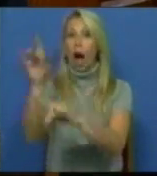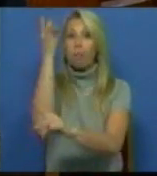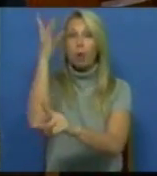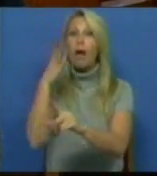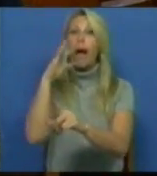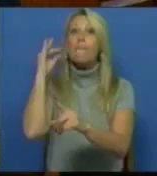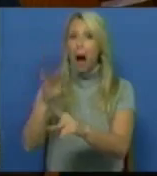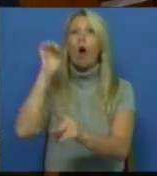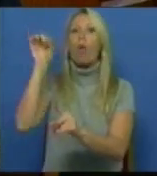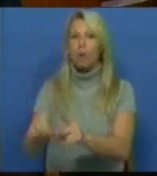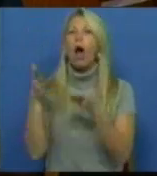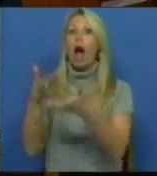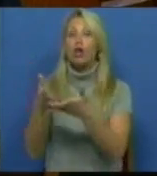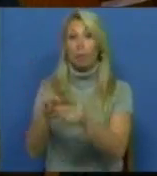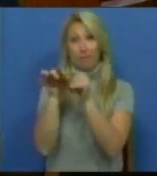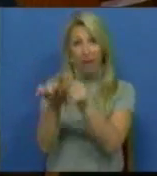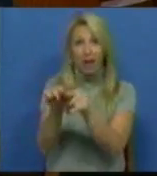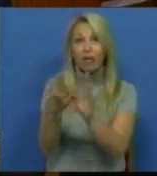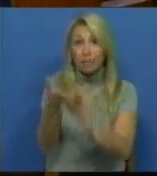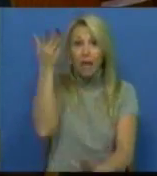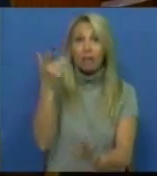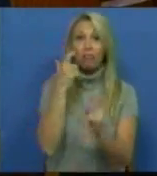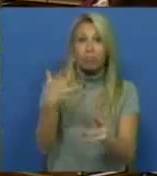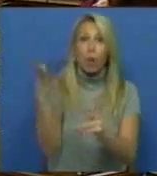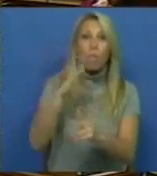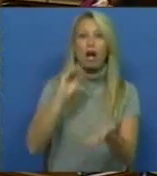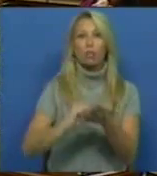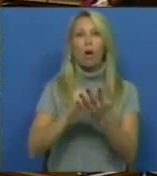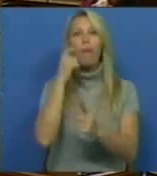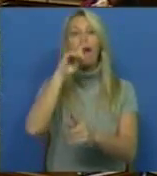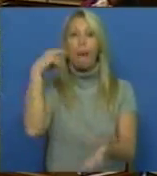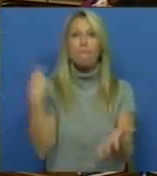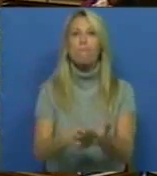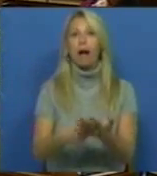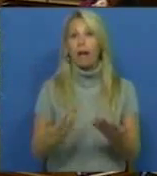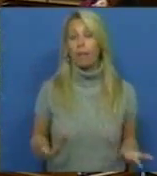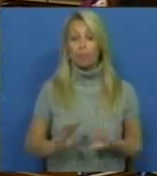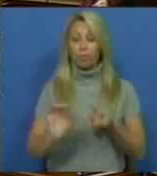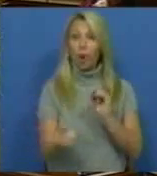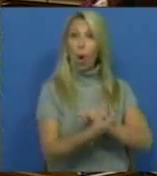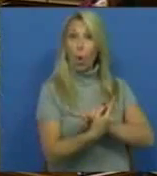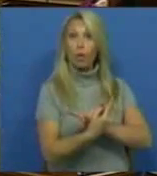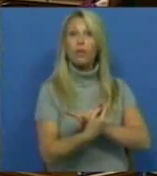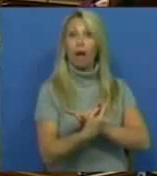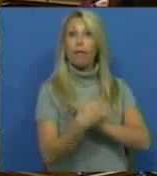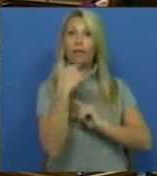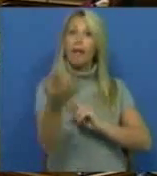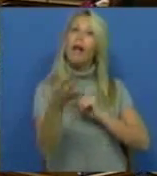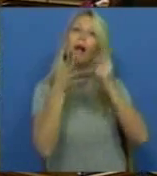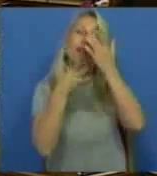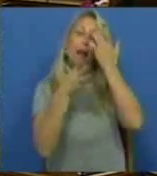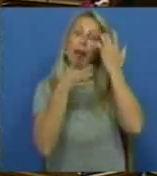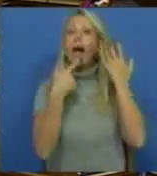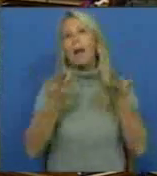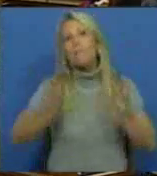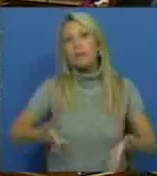eles, os mais pobres, uma vez mais, a pagar a fatura. Ao contrário do que proclamam os arautos da tese da